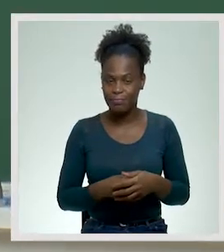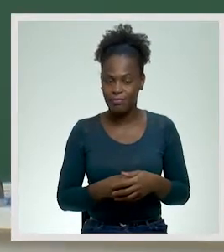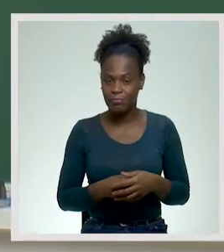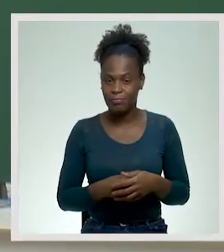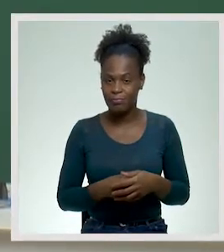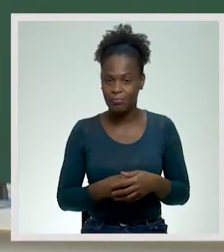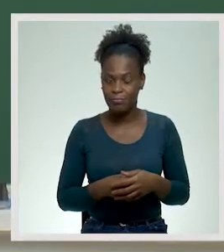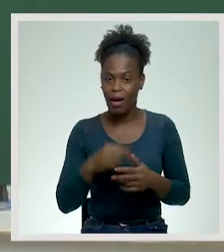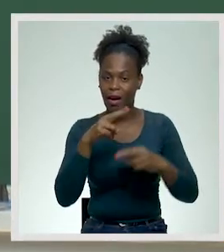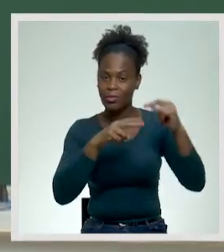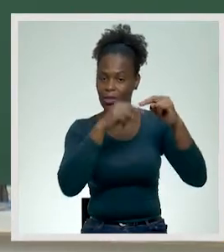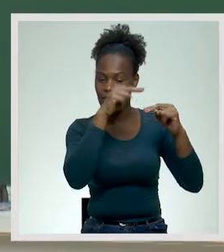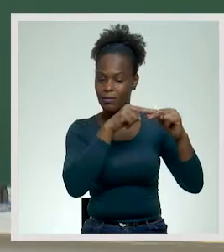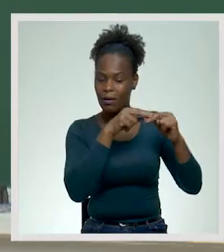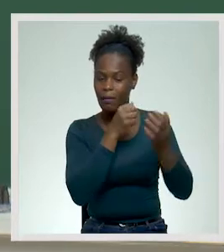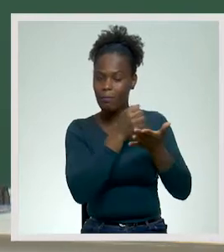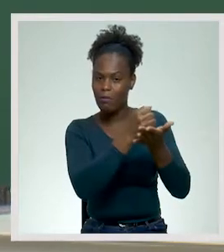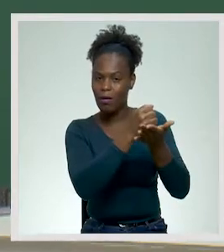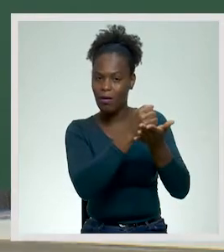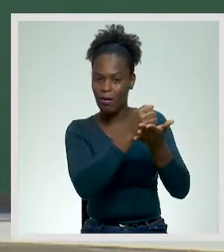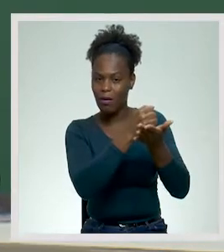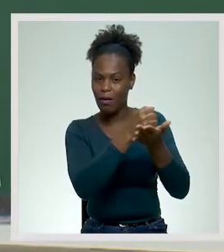A escada está apoiada